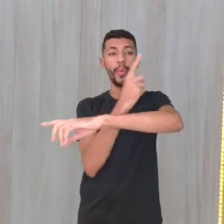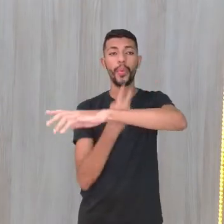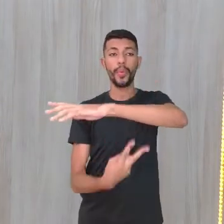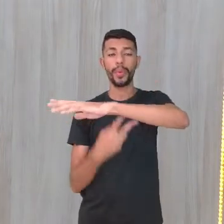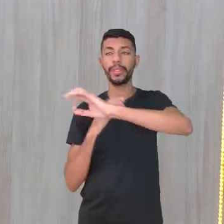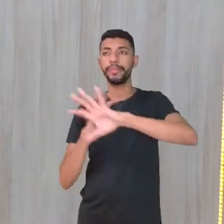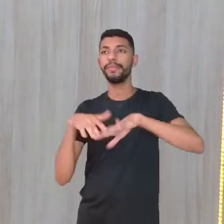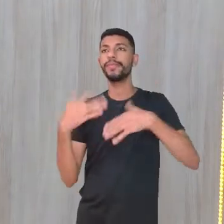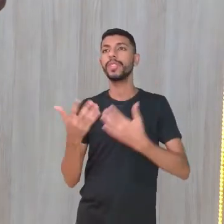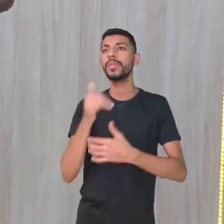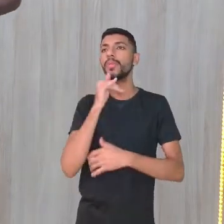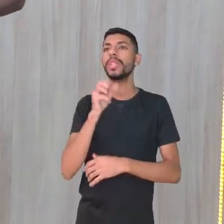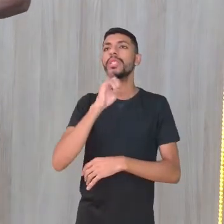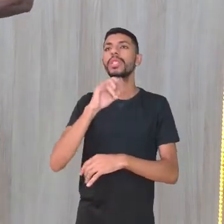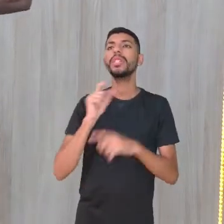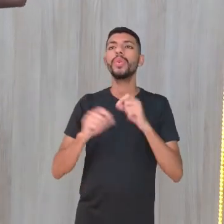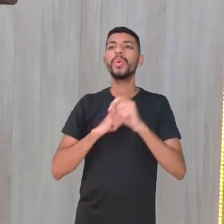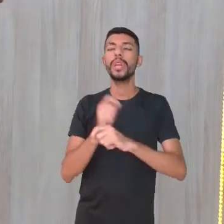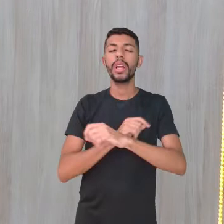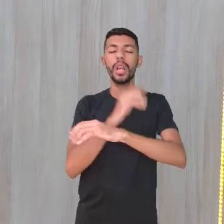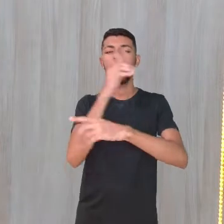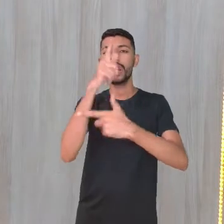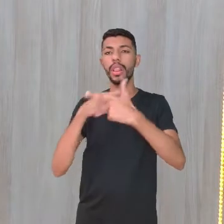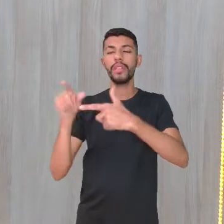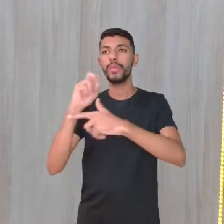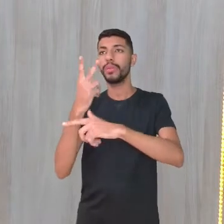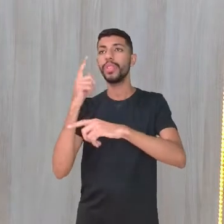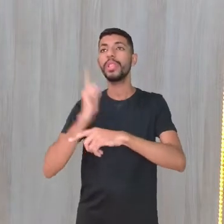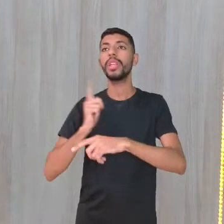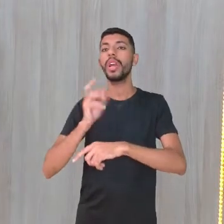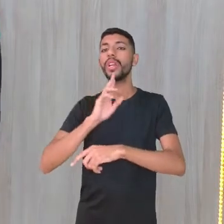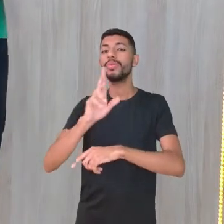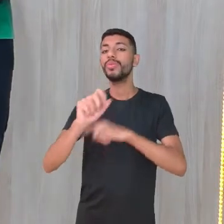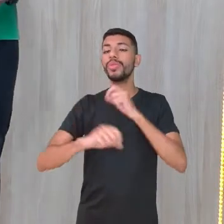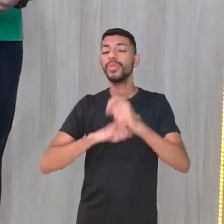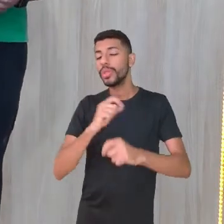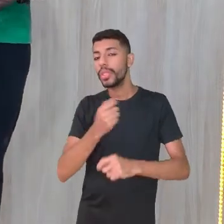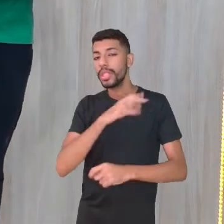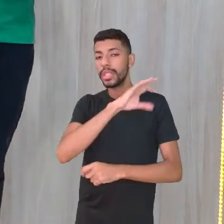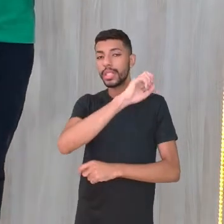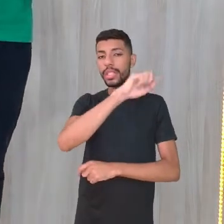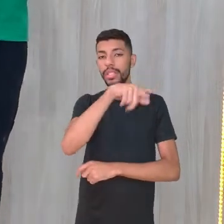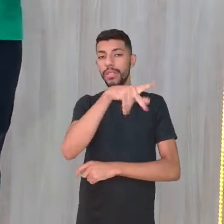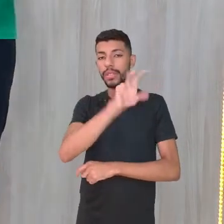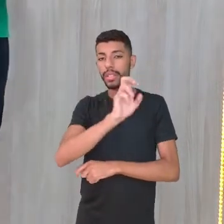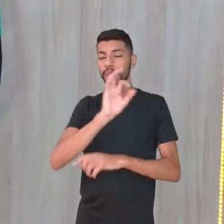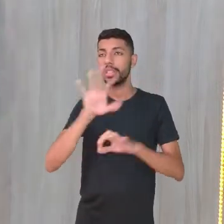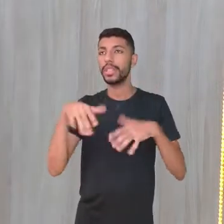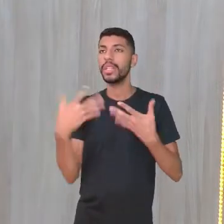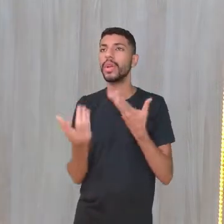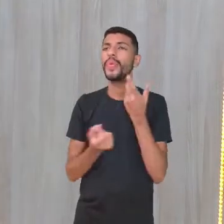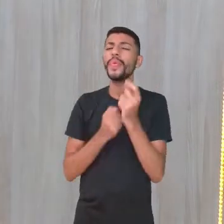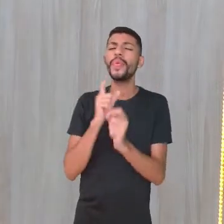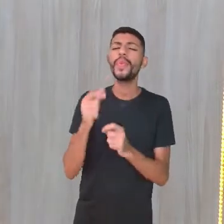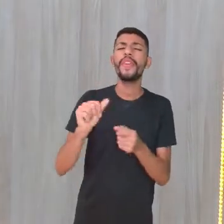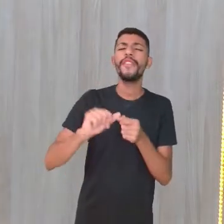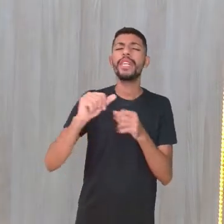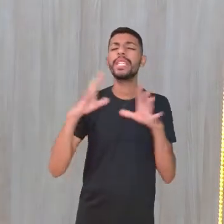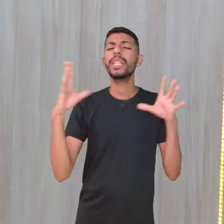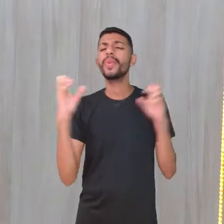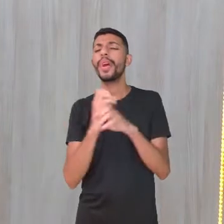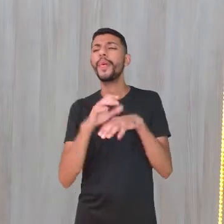aí 0,5. Então, o que é que está acontecendo? O que é que eu estou fazendo? Qual o cálculo que eu estou